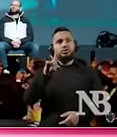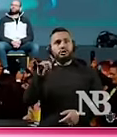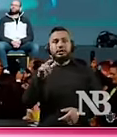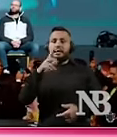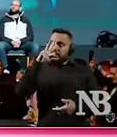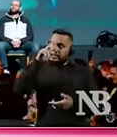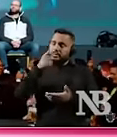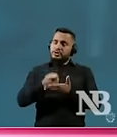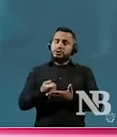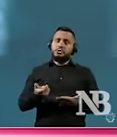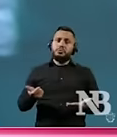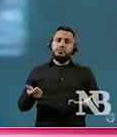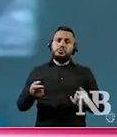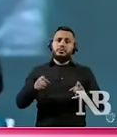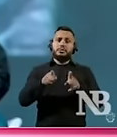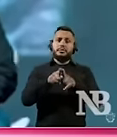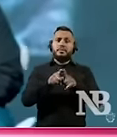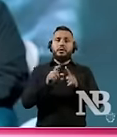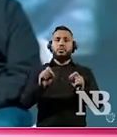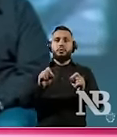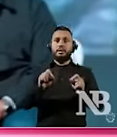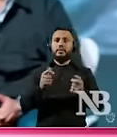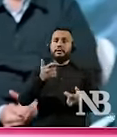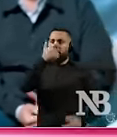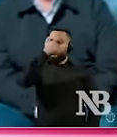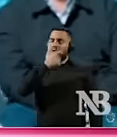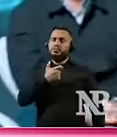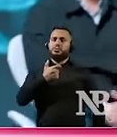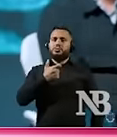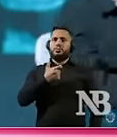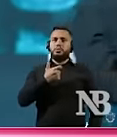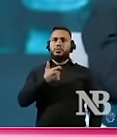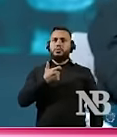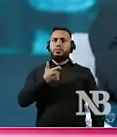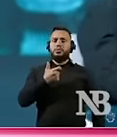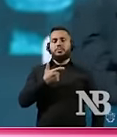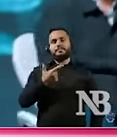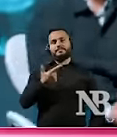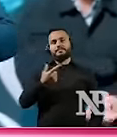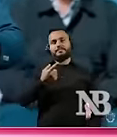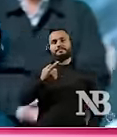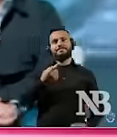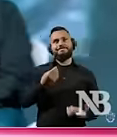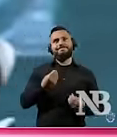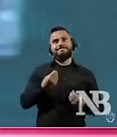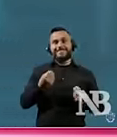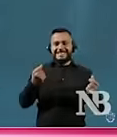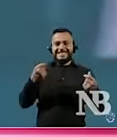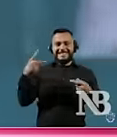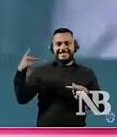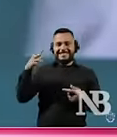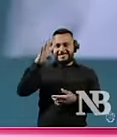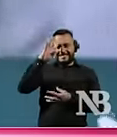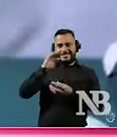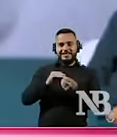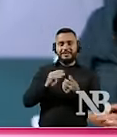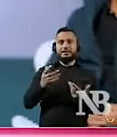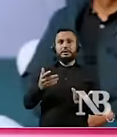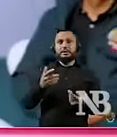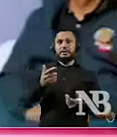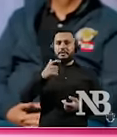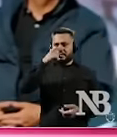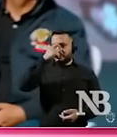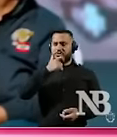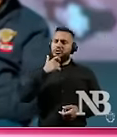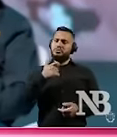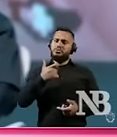mais, digamos, a essência dele, né, de, vocês entenderam, né? Quando ele decidiu ser quem